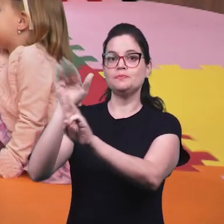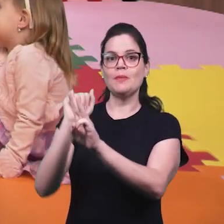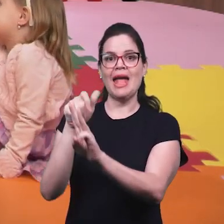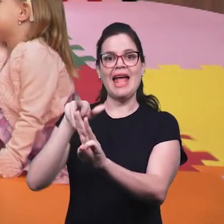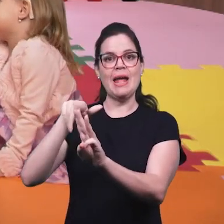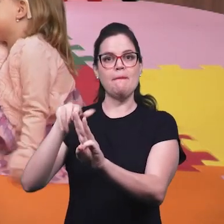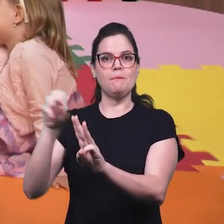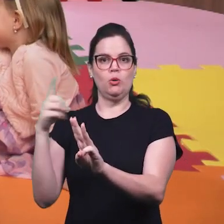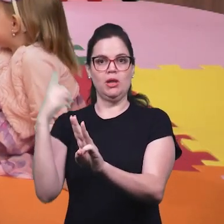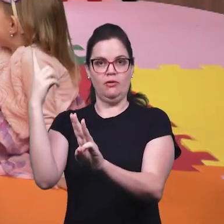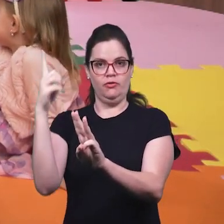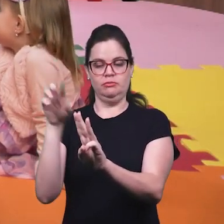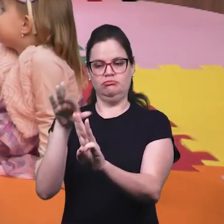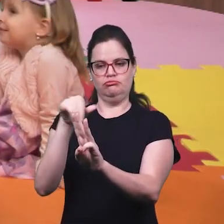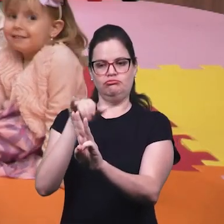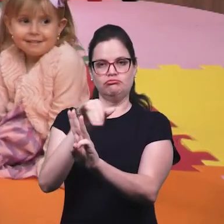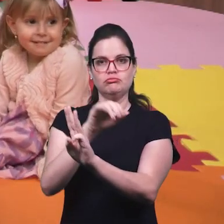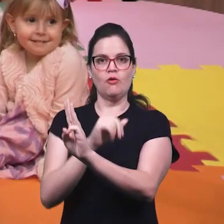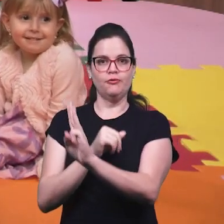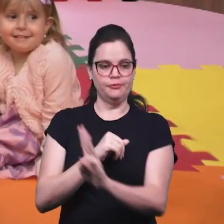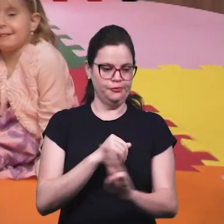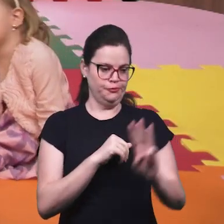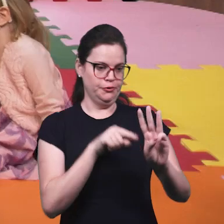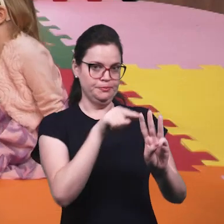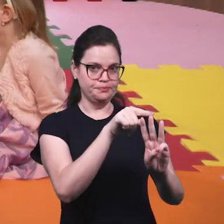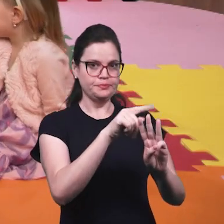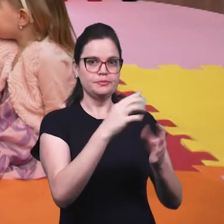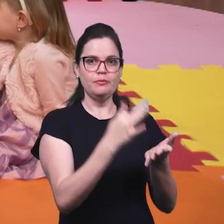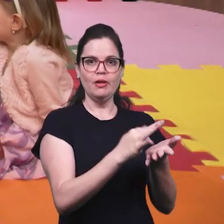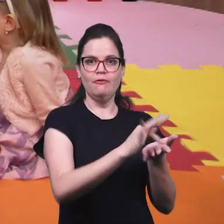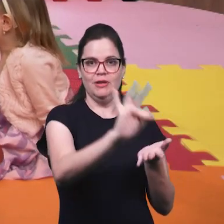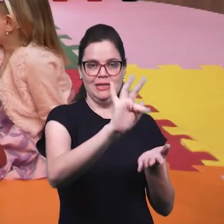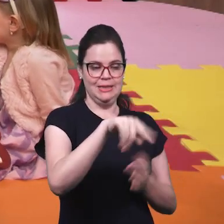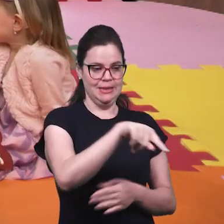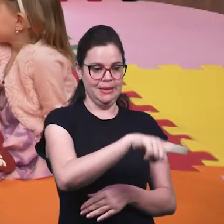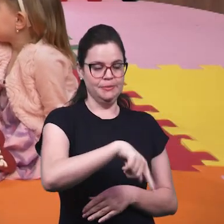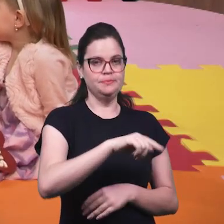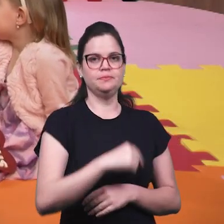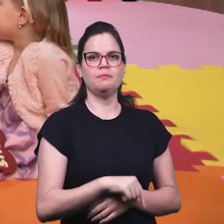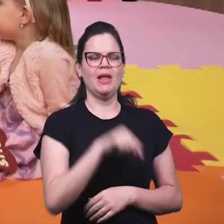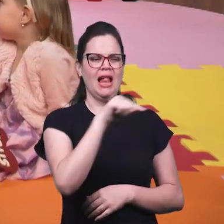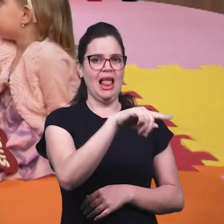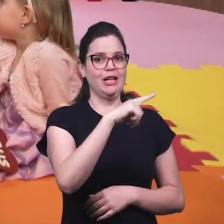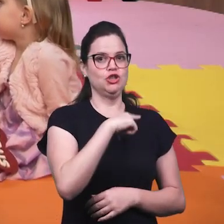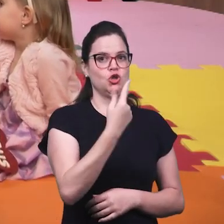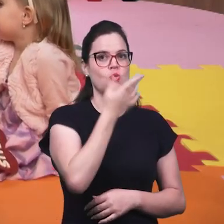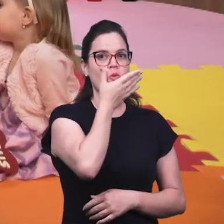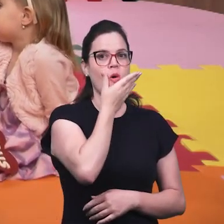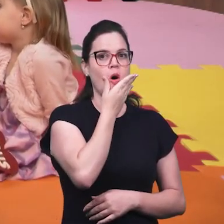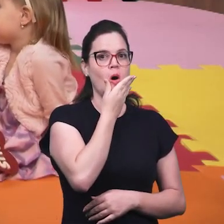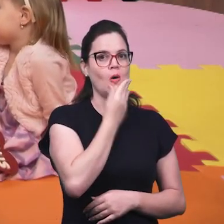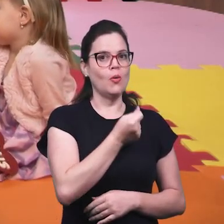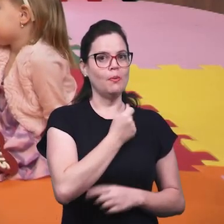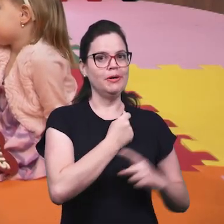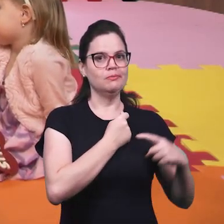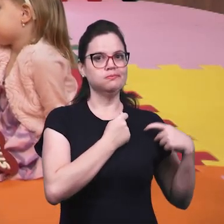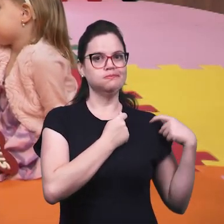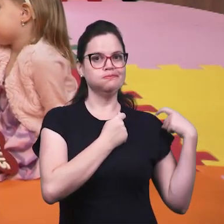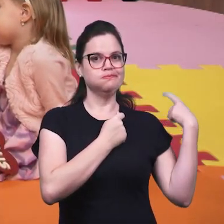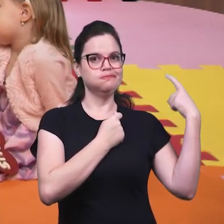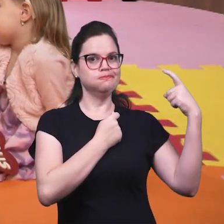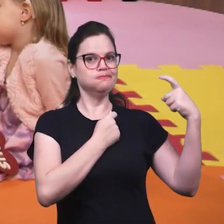Aí, no meio dos filisteus, havia um guerreiro muito poderoso. Ele